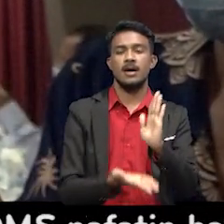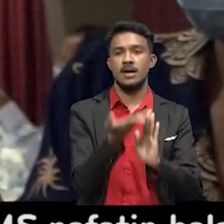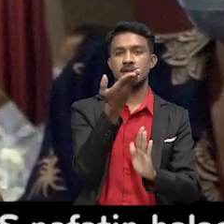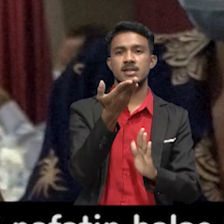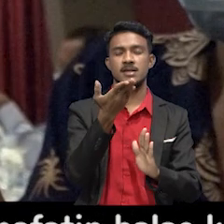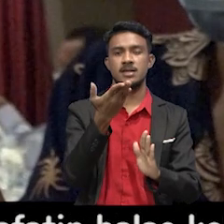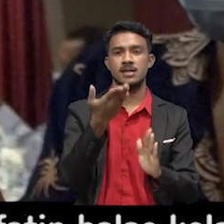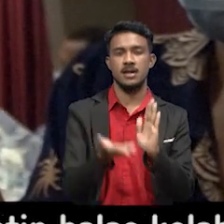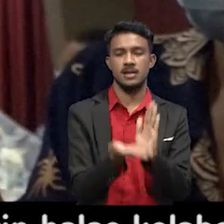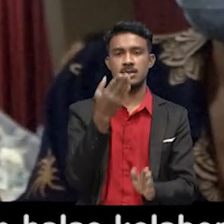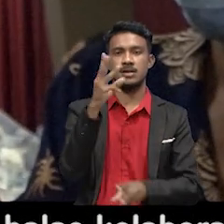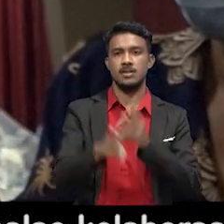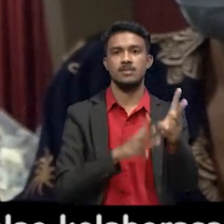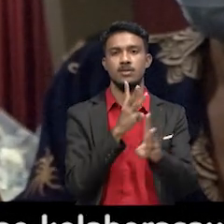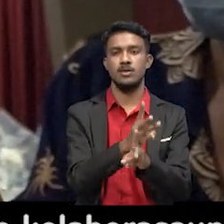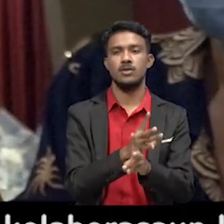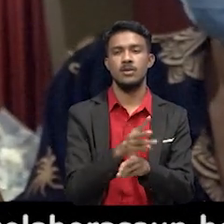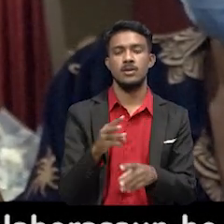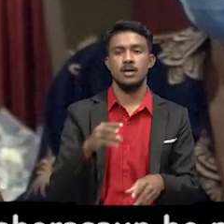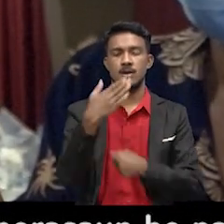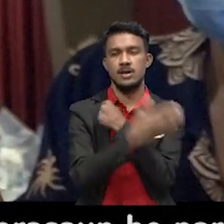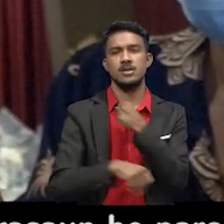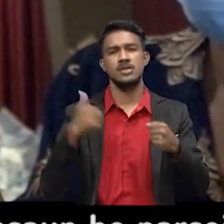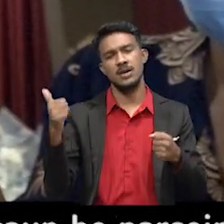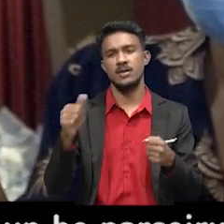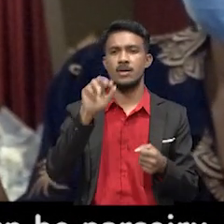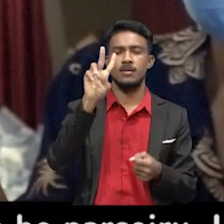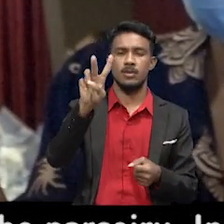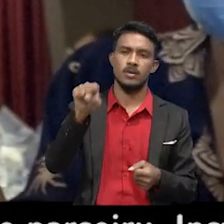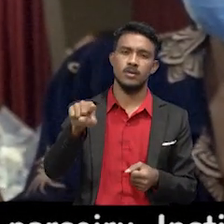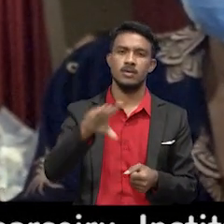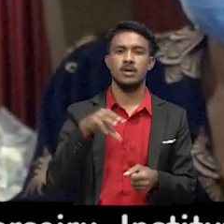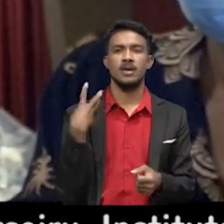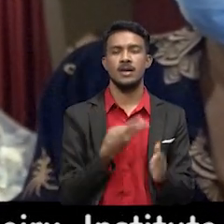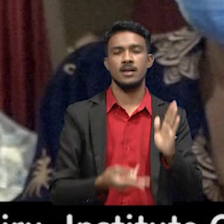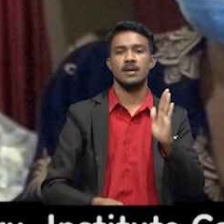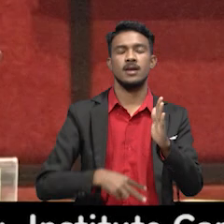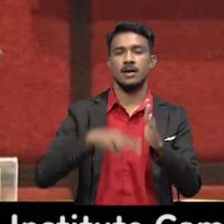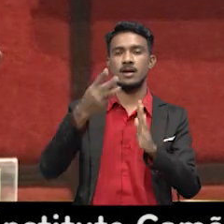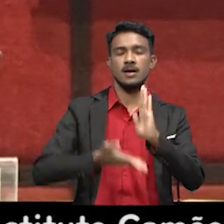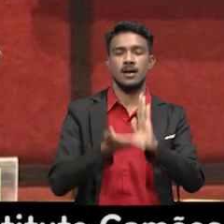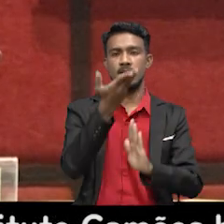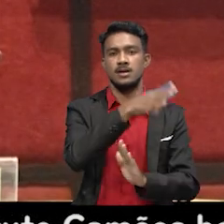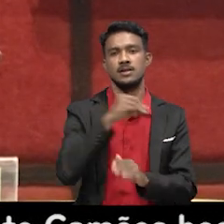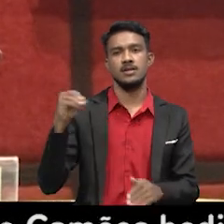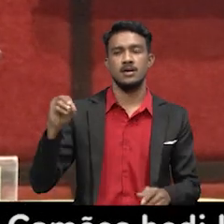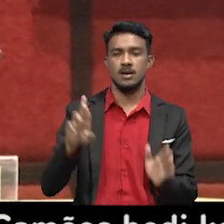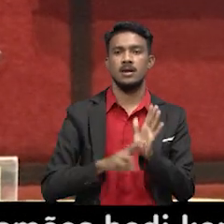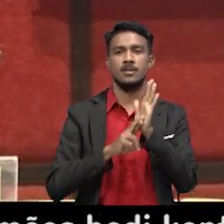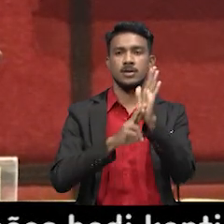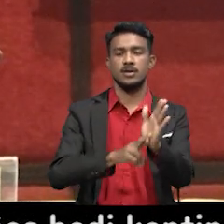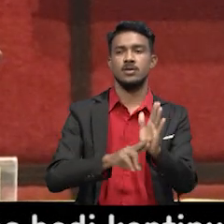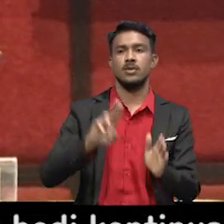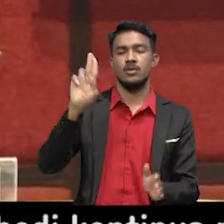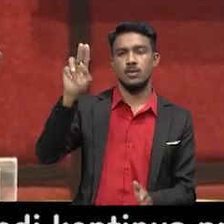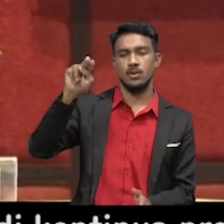está 3.3, é um país que se levar 1.2, portanto, ainda nem, se as. Representante interina UNFPA